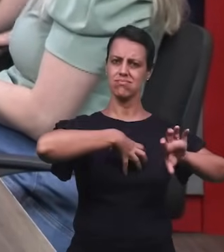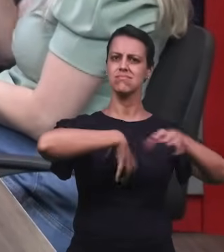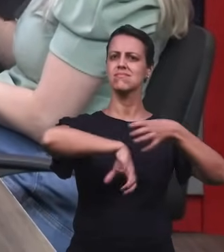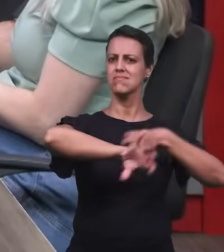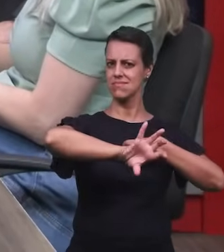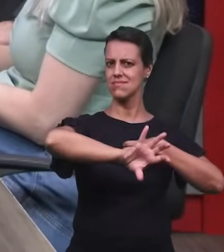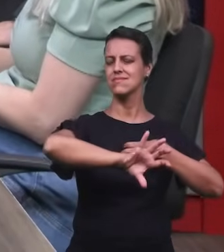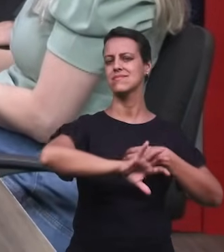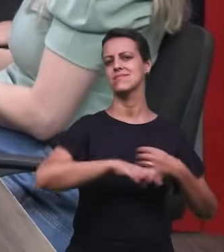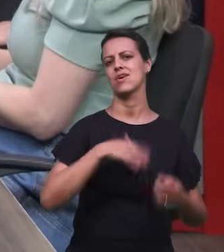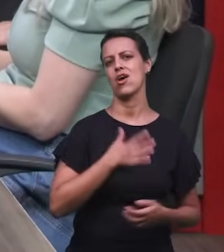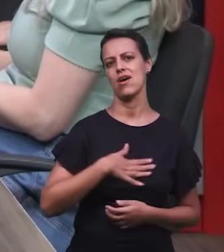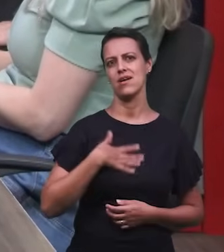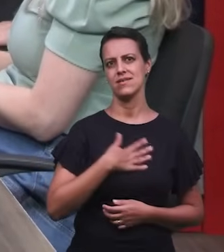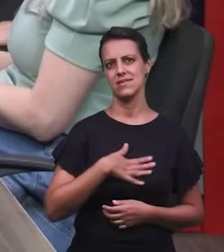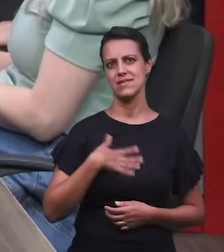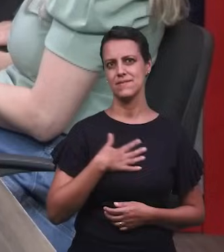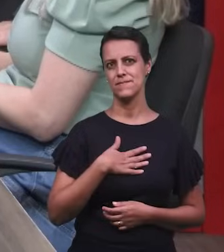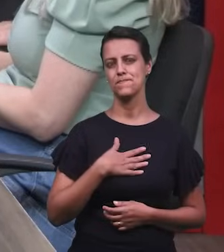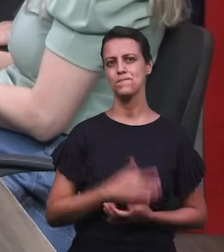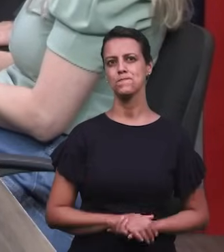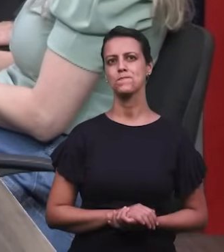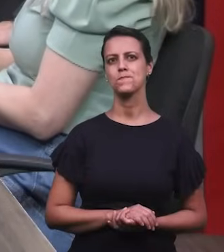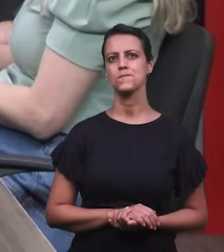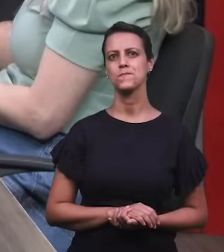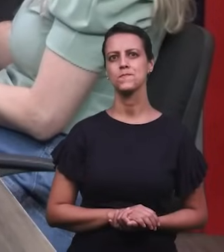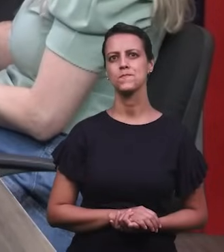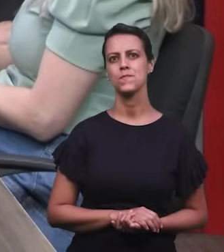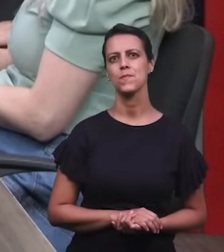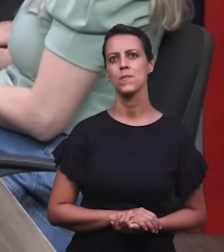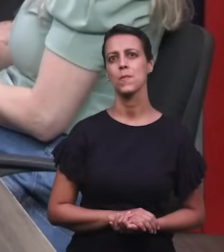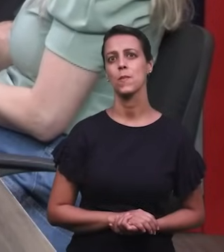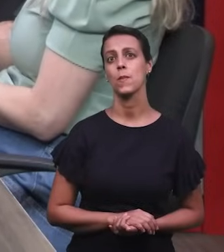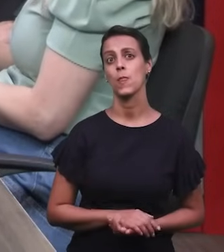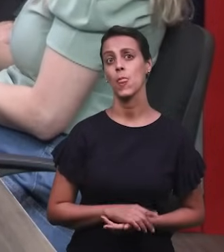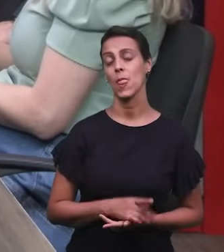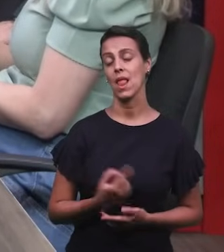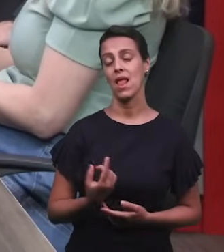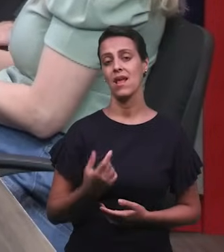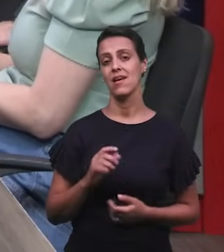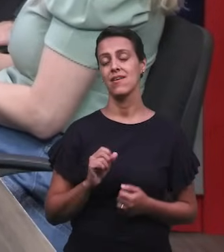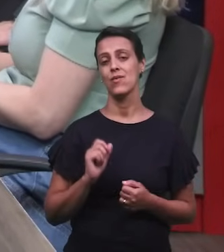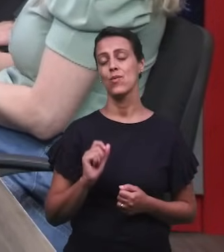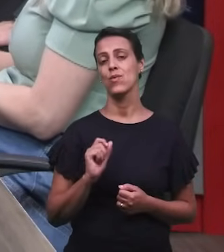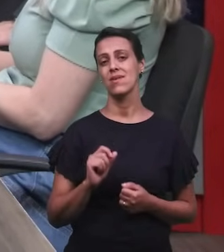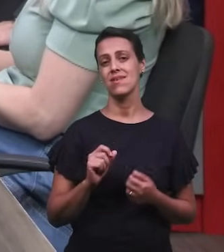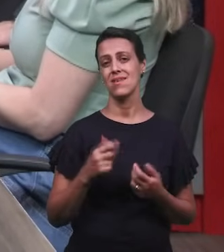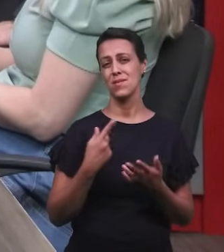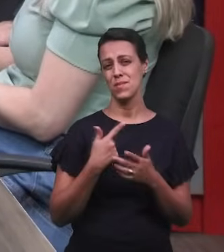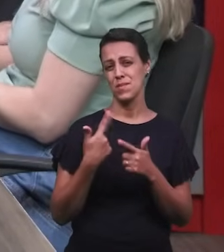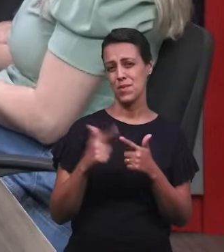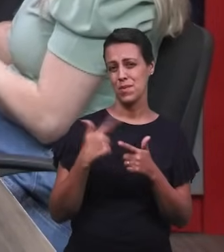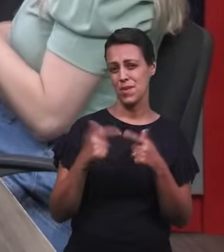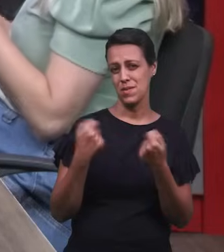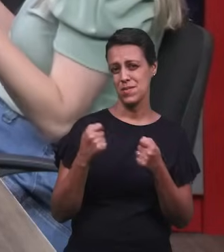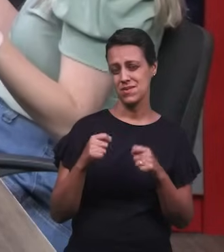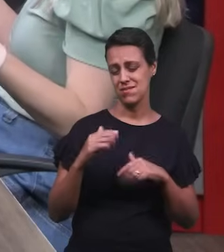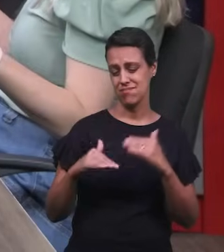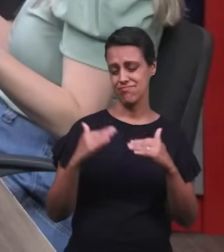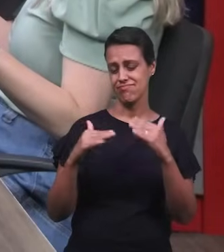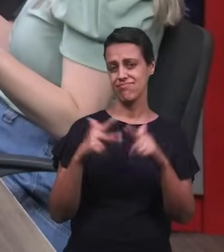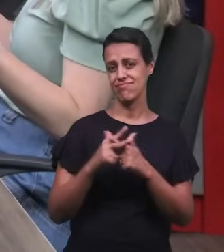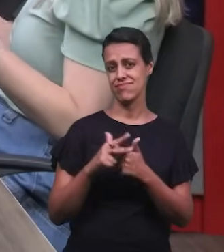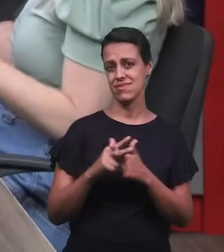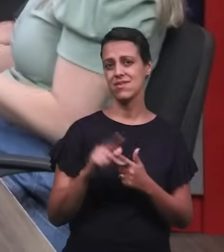pessoas. E aí os pontos a serem desenvolvidos. Eles tendem a ser mais desorganizados. Como eles gostam muito